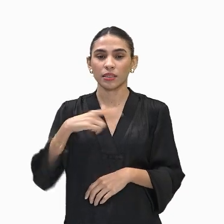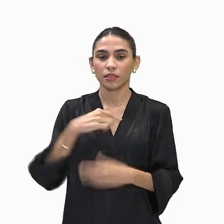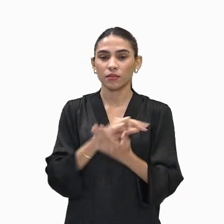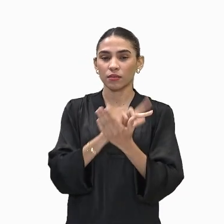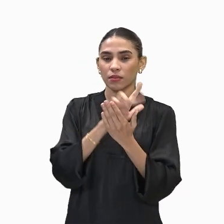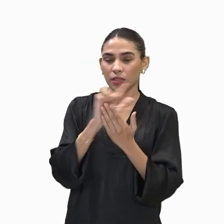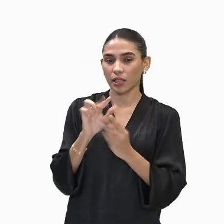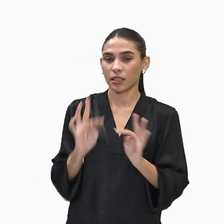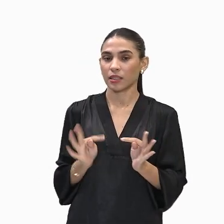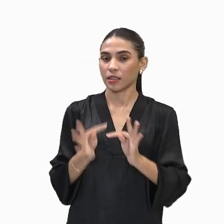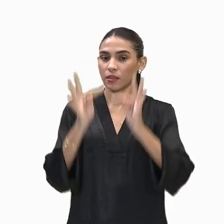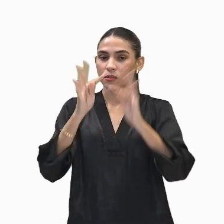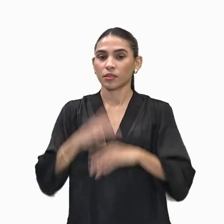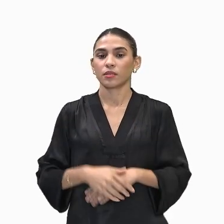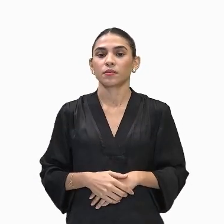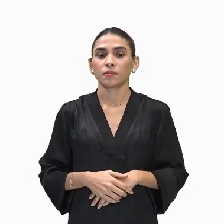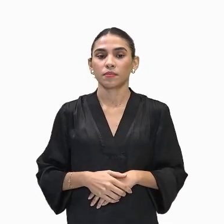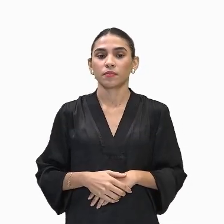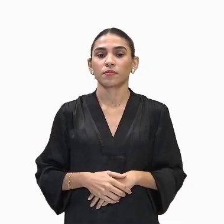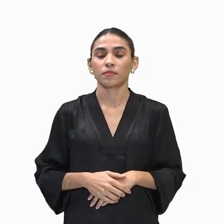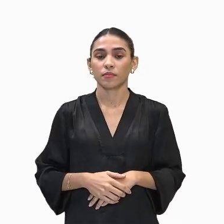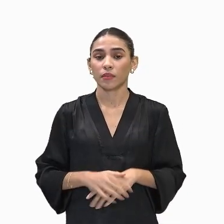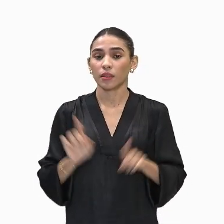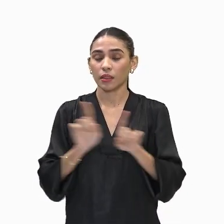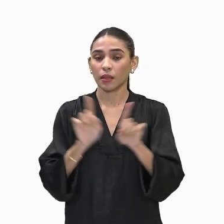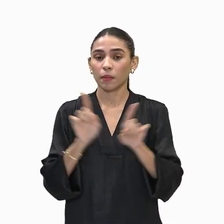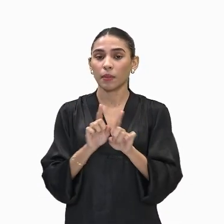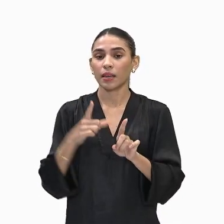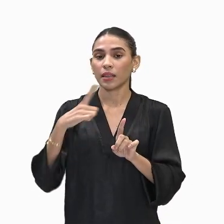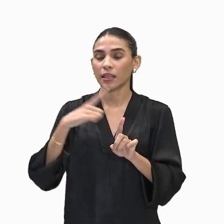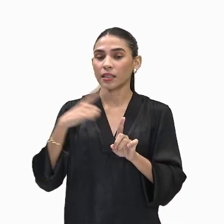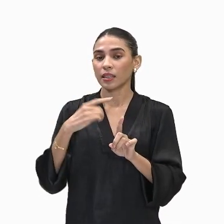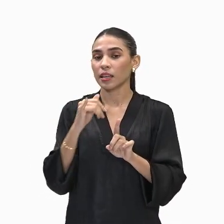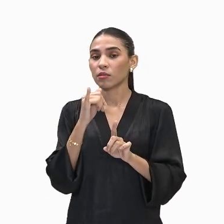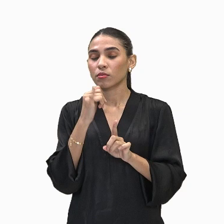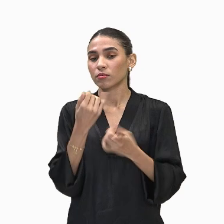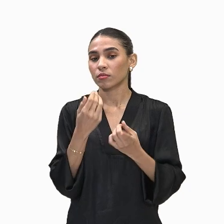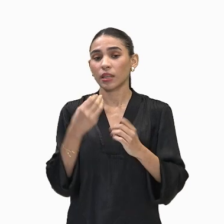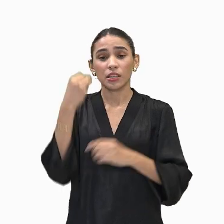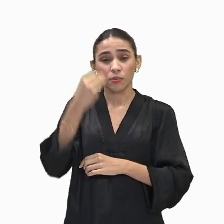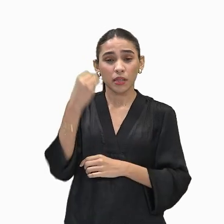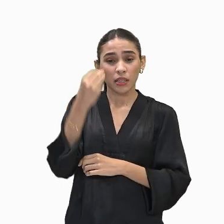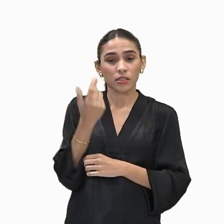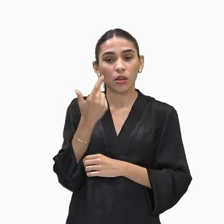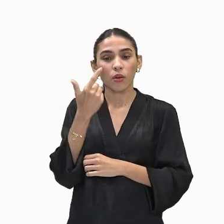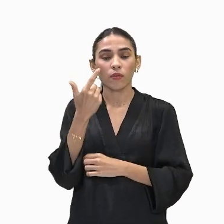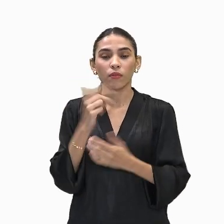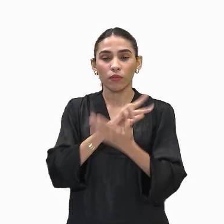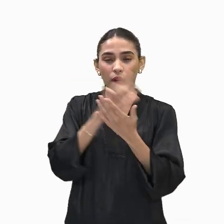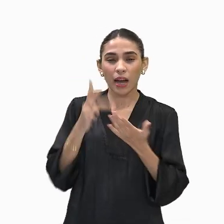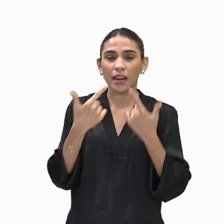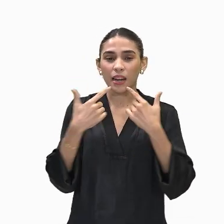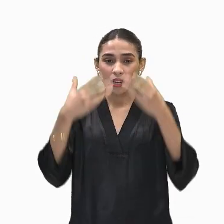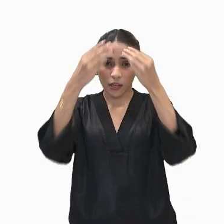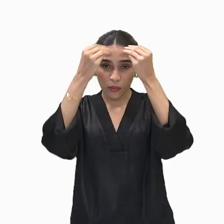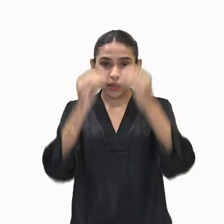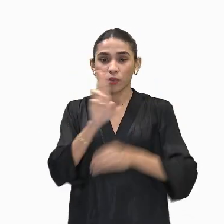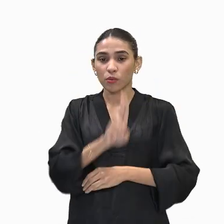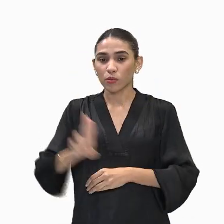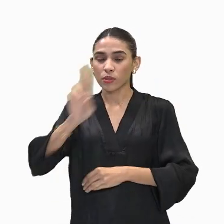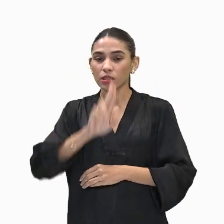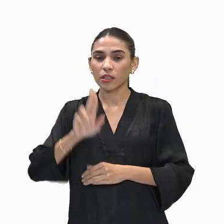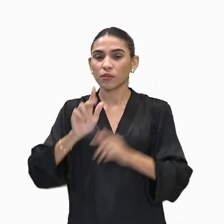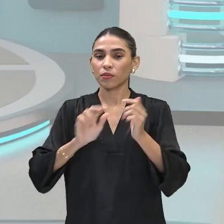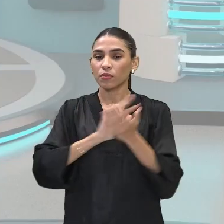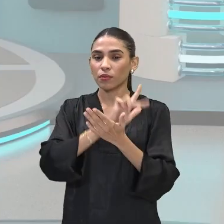variedade de tecnologias, em aliança com outras linguagens e usando uma infinidade de